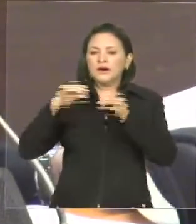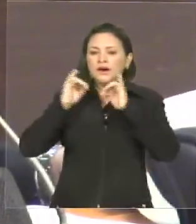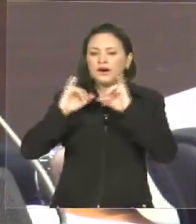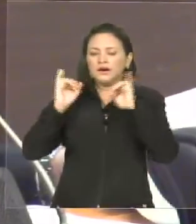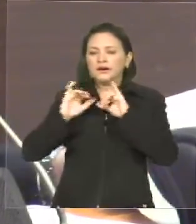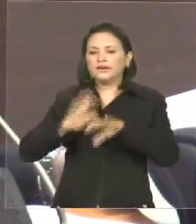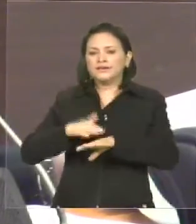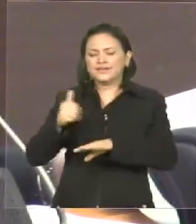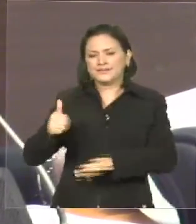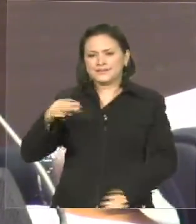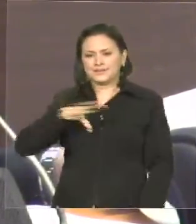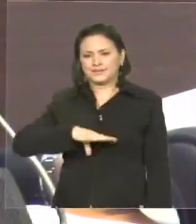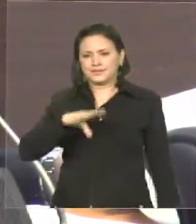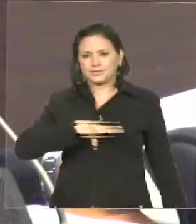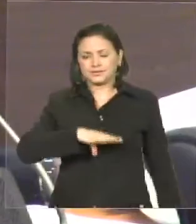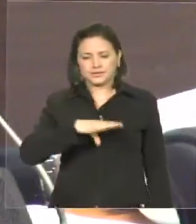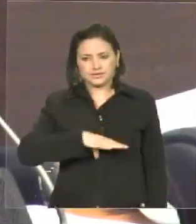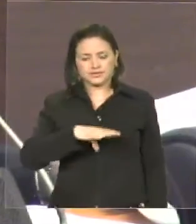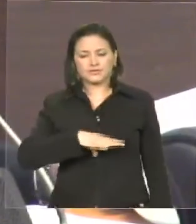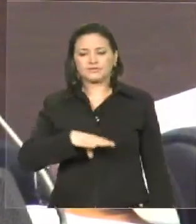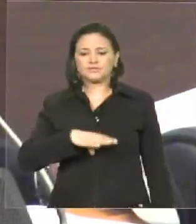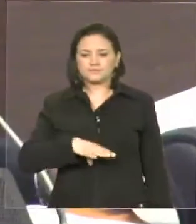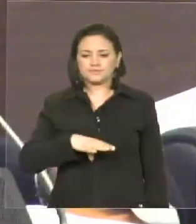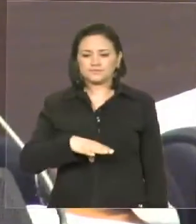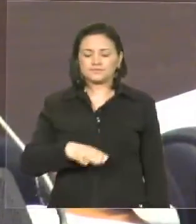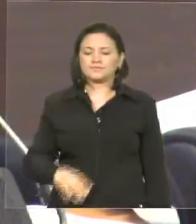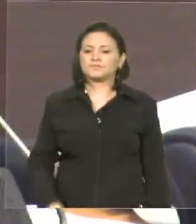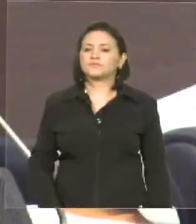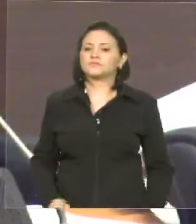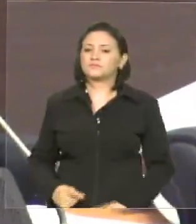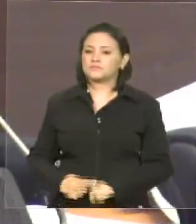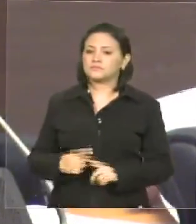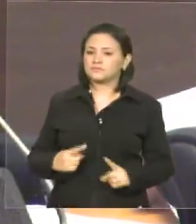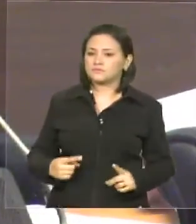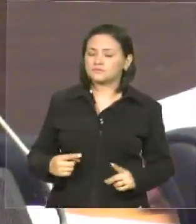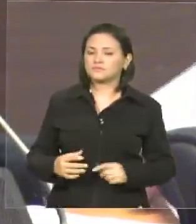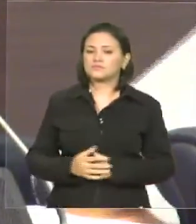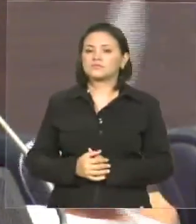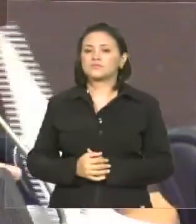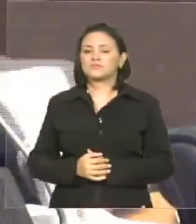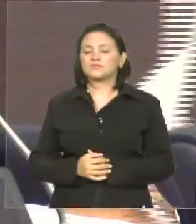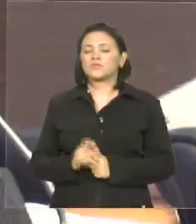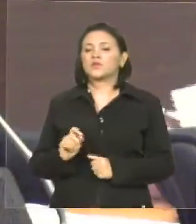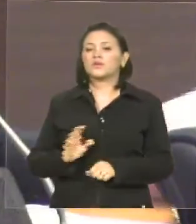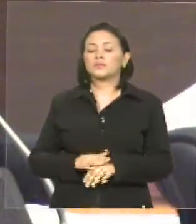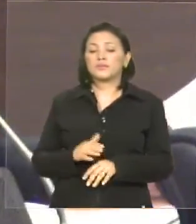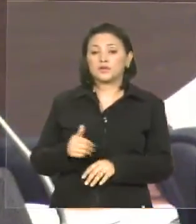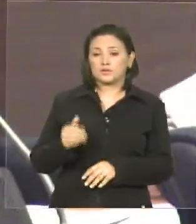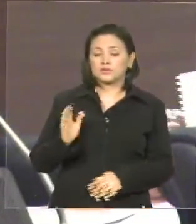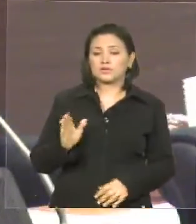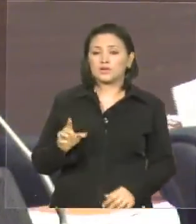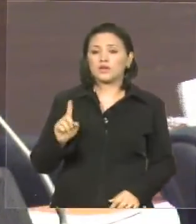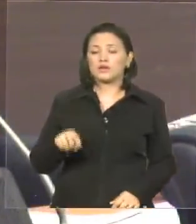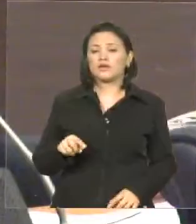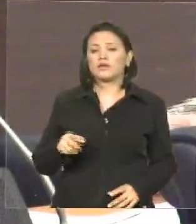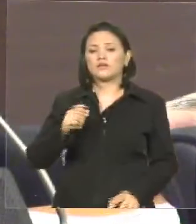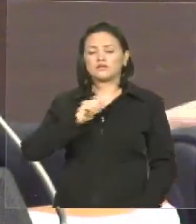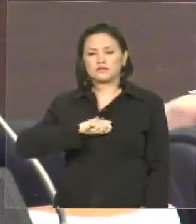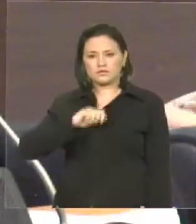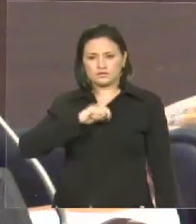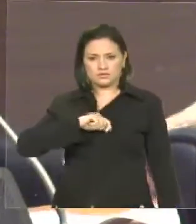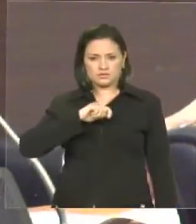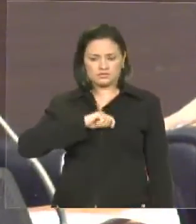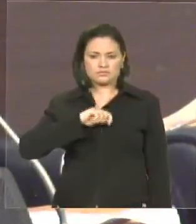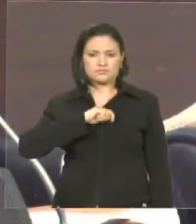renda, deputado Max Barros. No estudo da PNUD, o